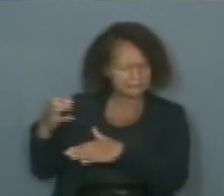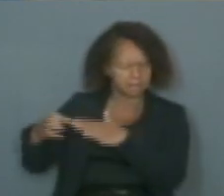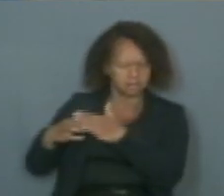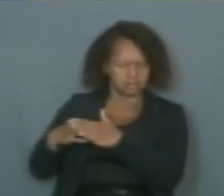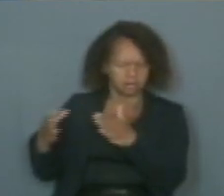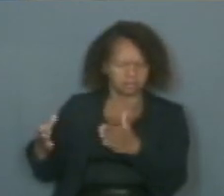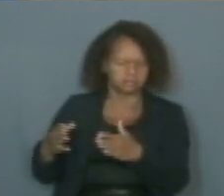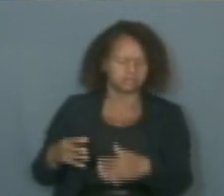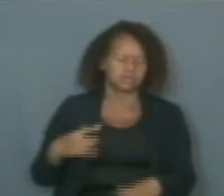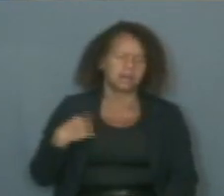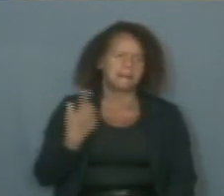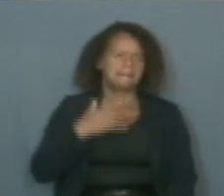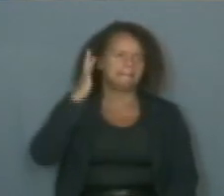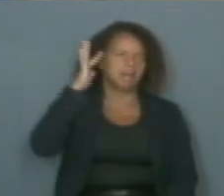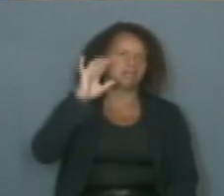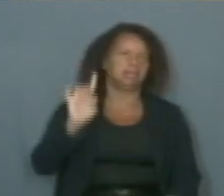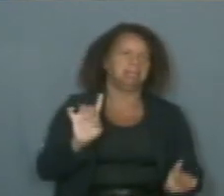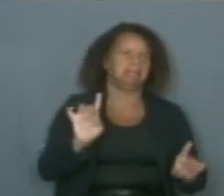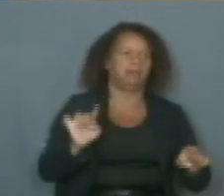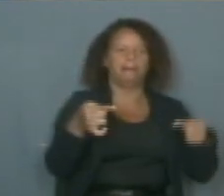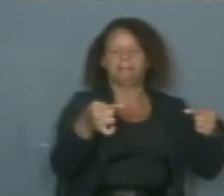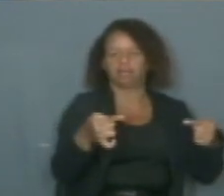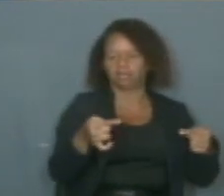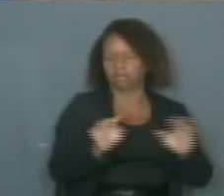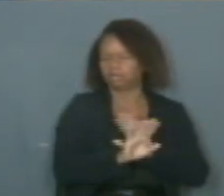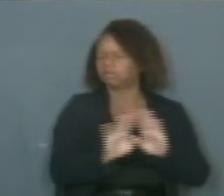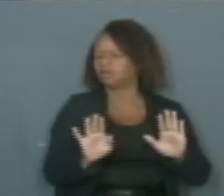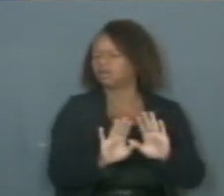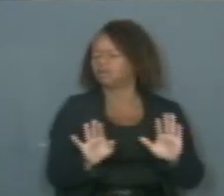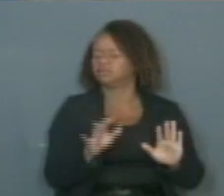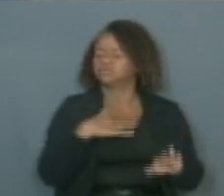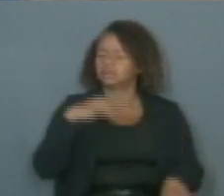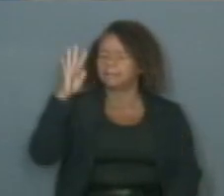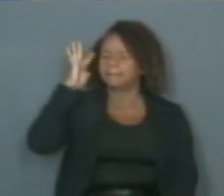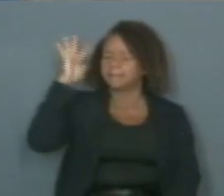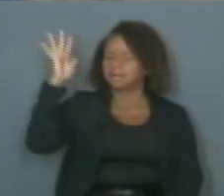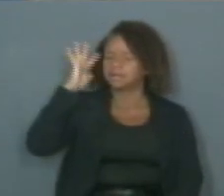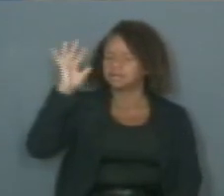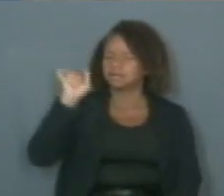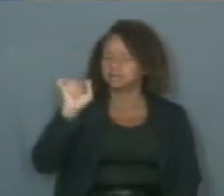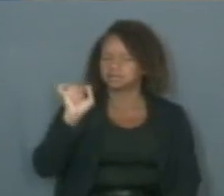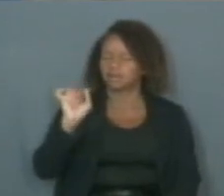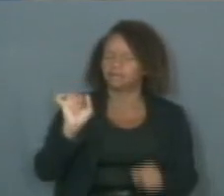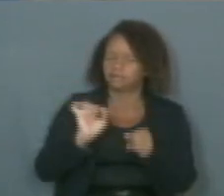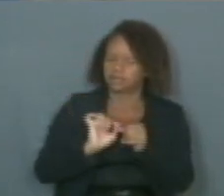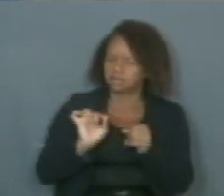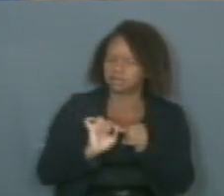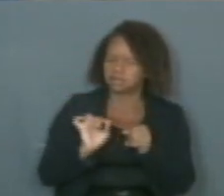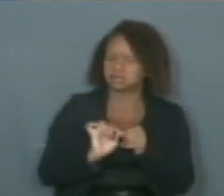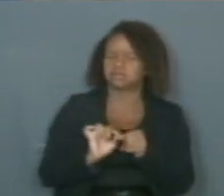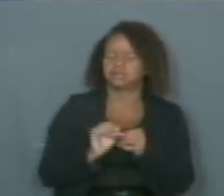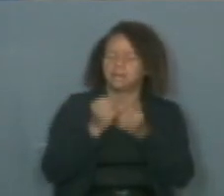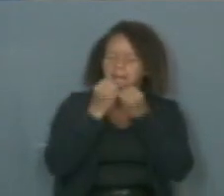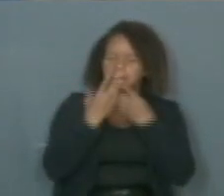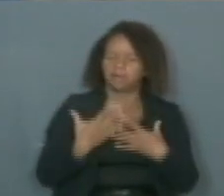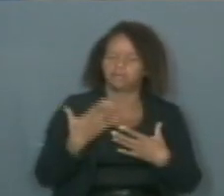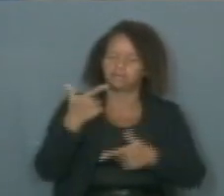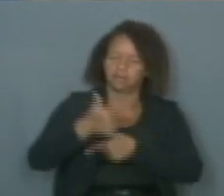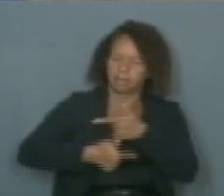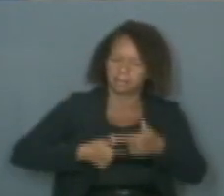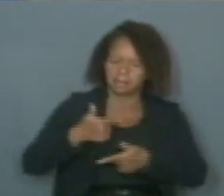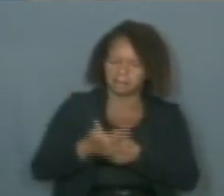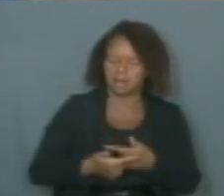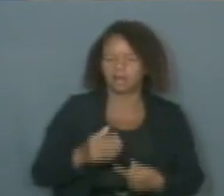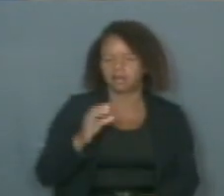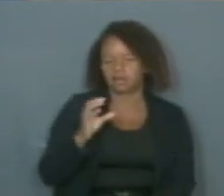E a gente não pensa em concorrência com eles. A gente pensa em fazer um bom serviço,